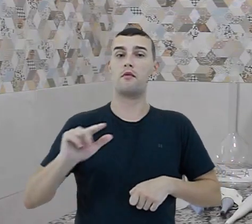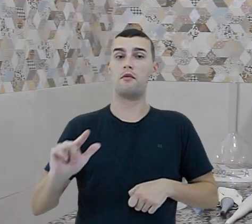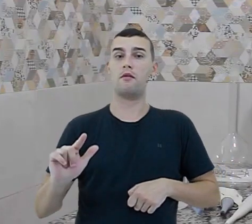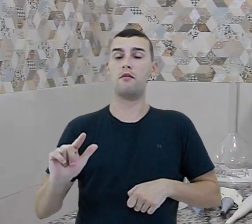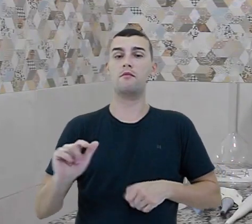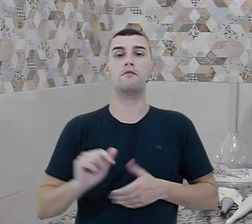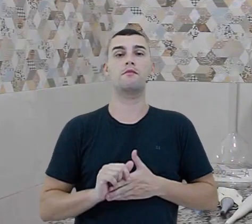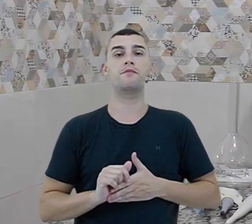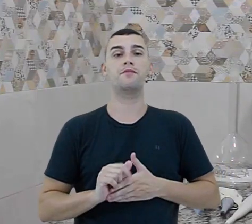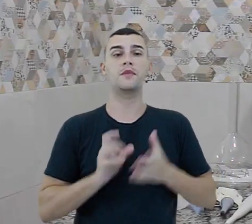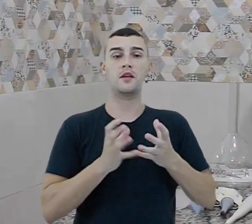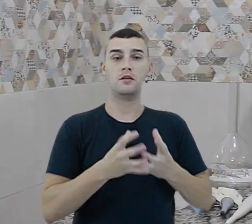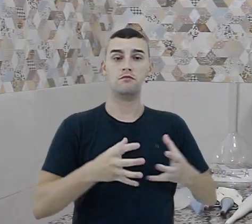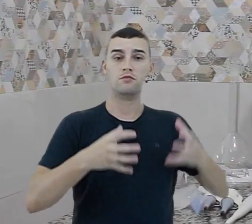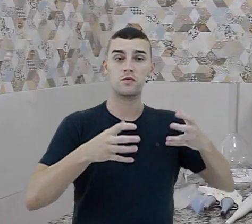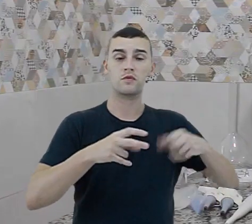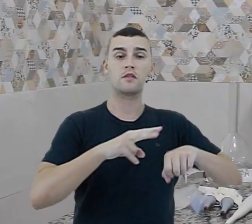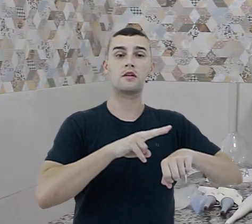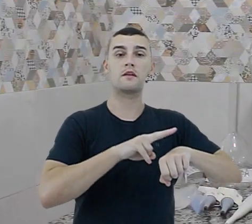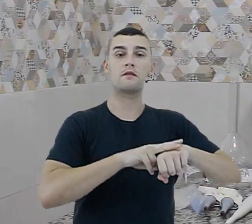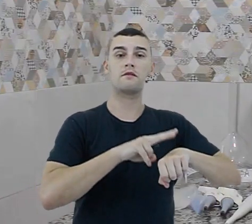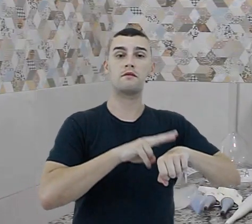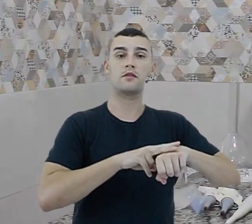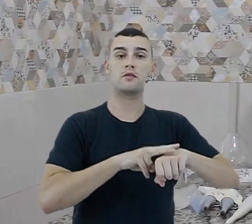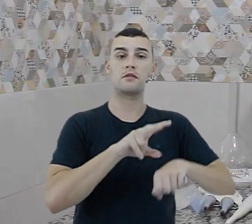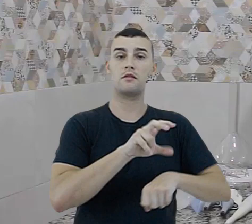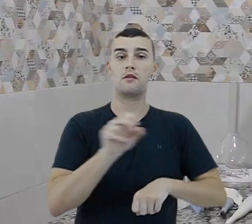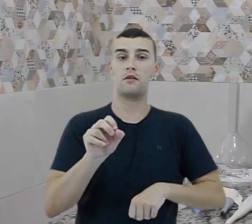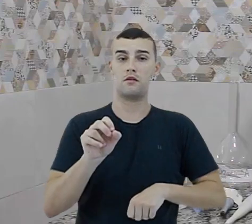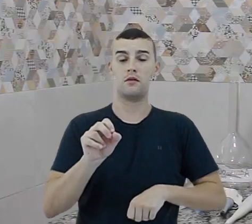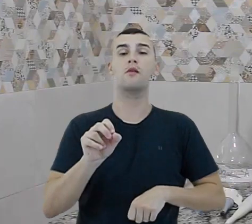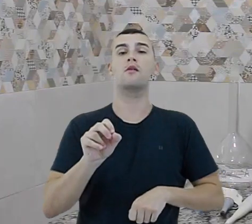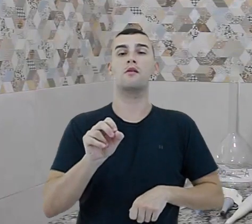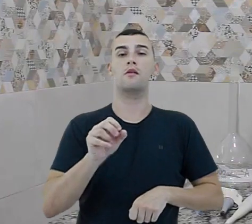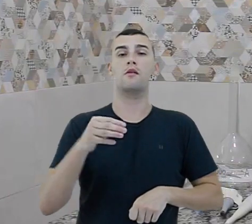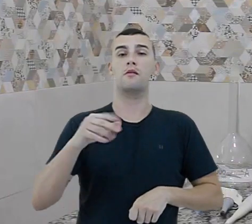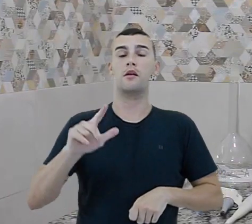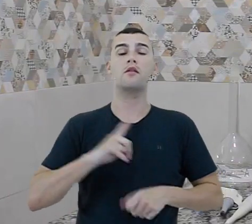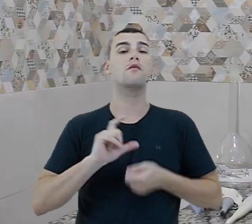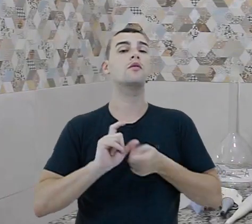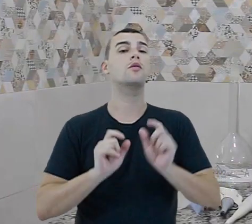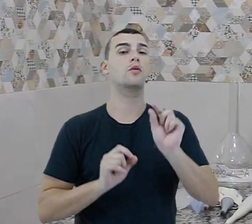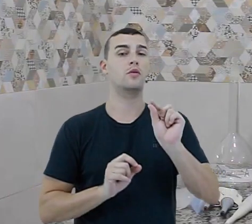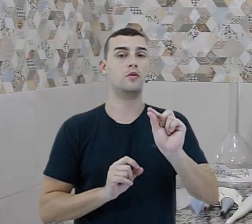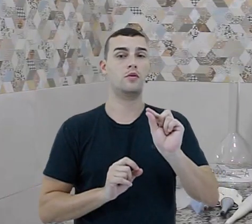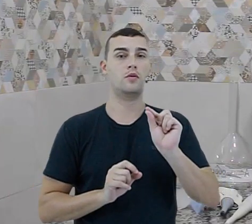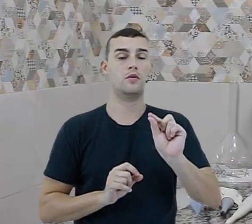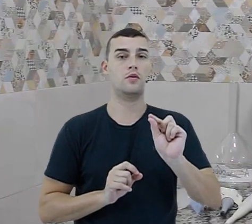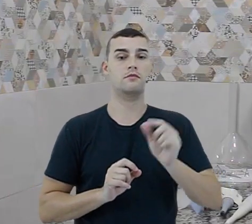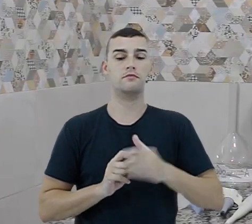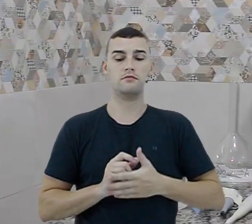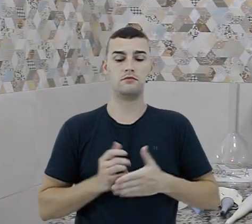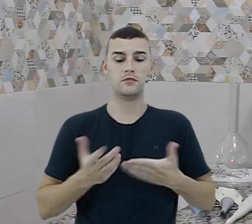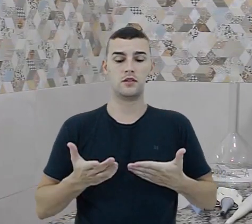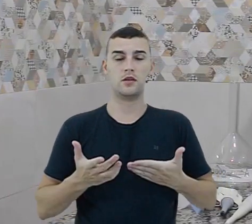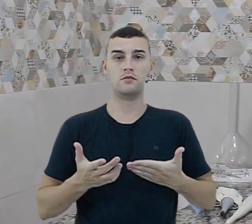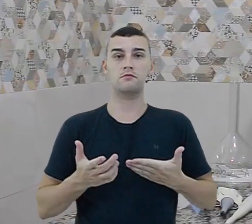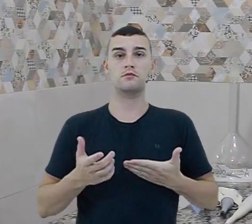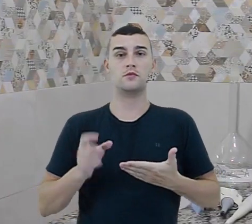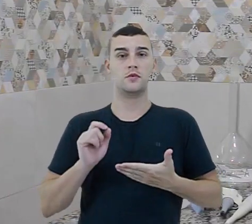ml. E como eu estou utilizando um balão de vidro de 500 ml, eu vou fazer o seguinte, eu